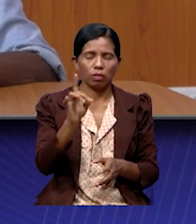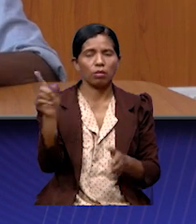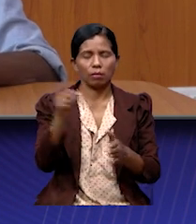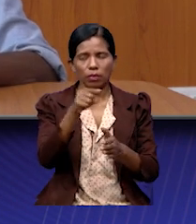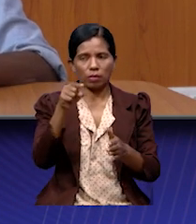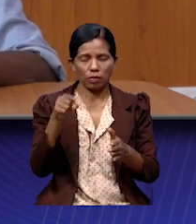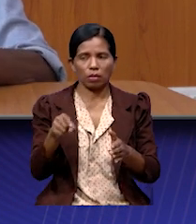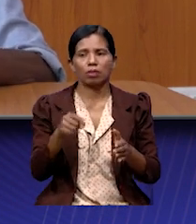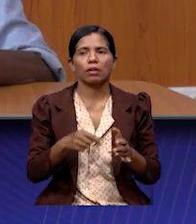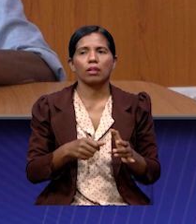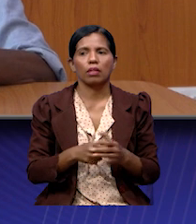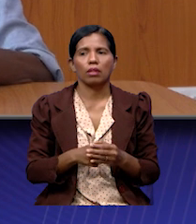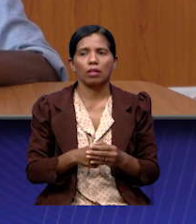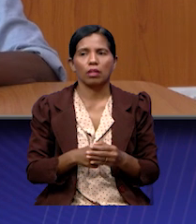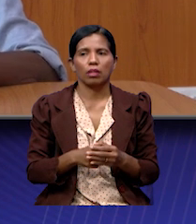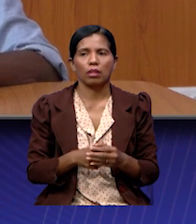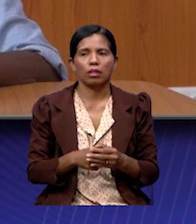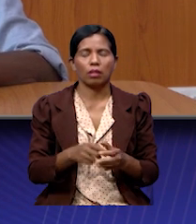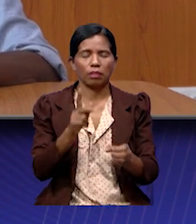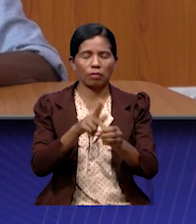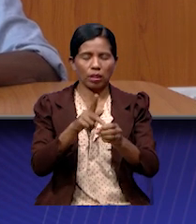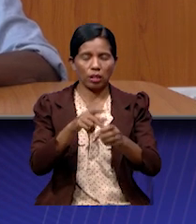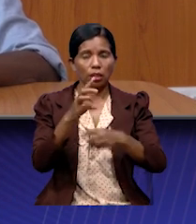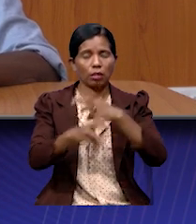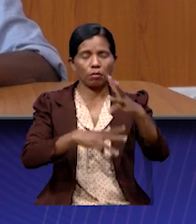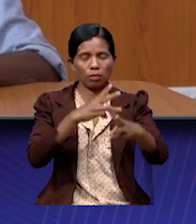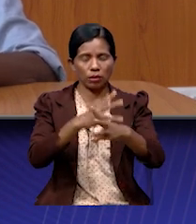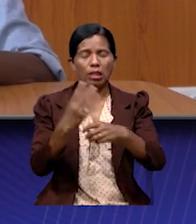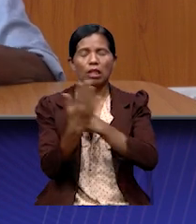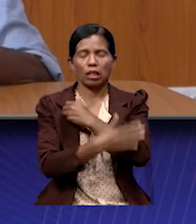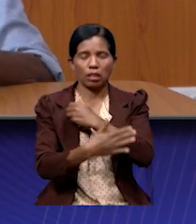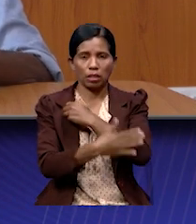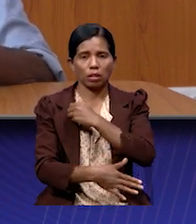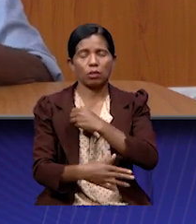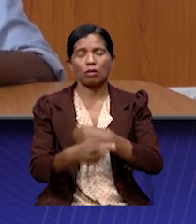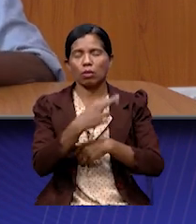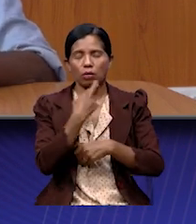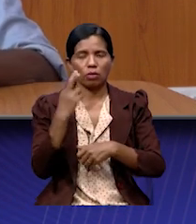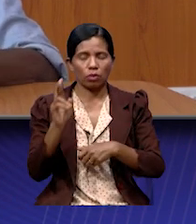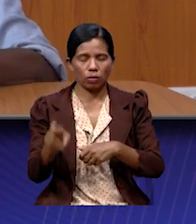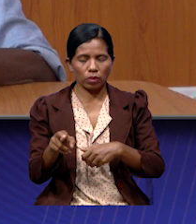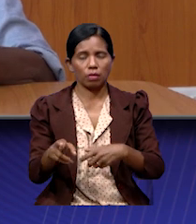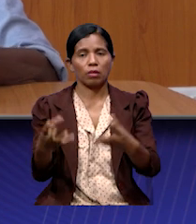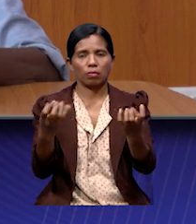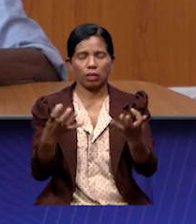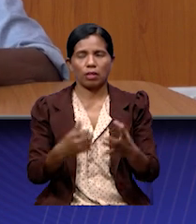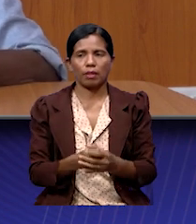de que botou a mina e a morunen e a maconese depois a nação ser que quan